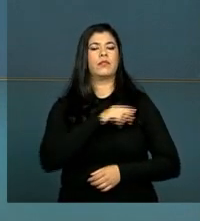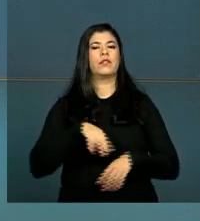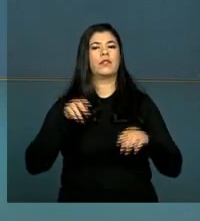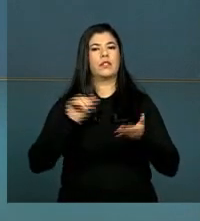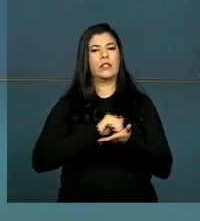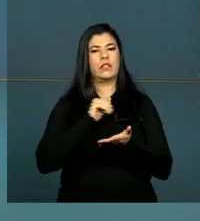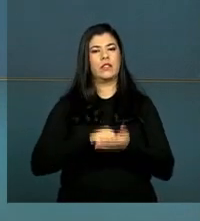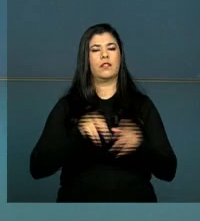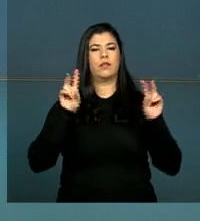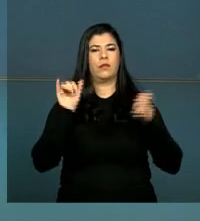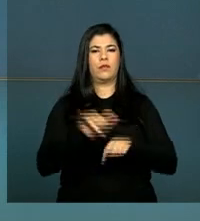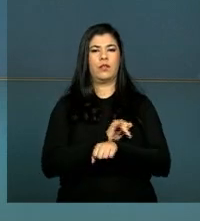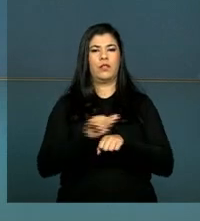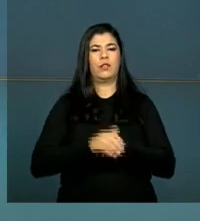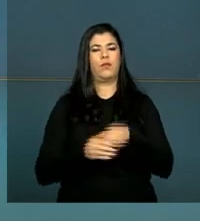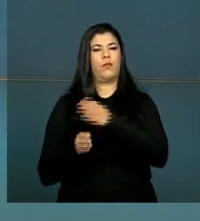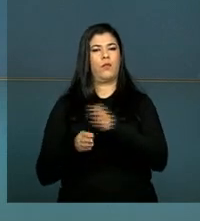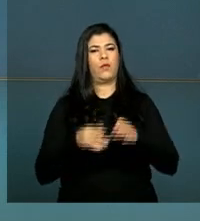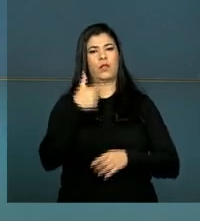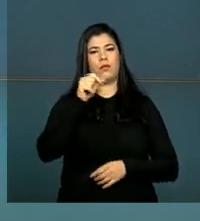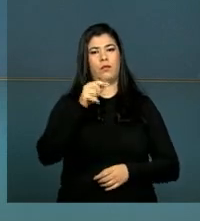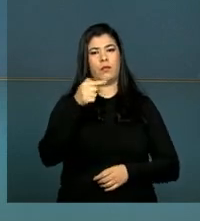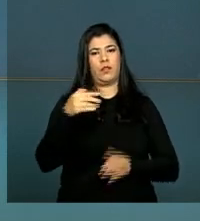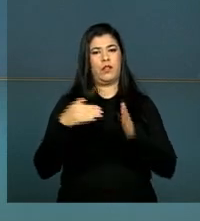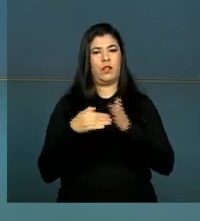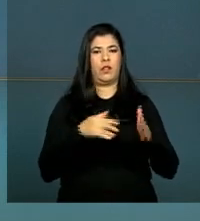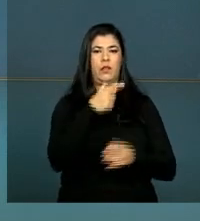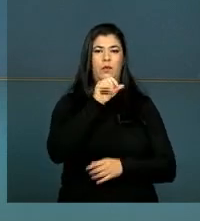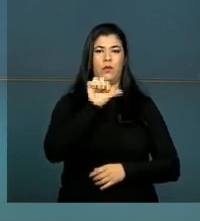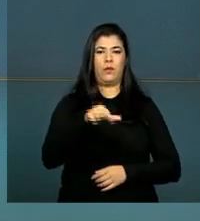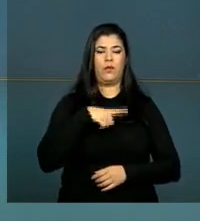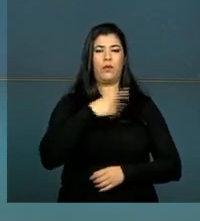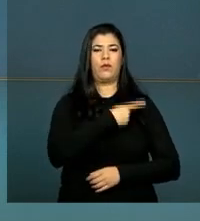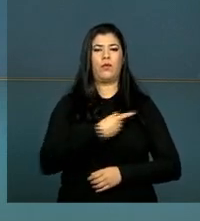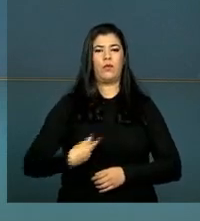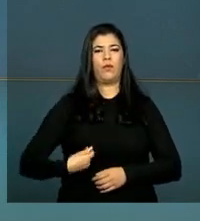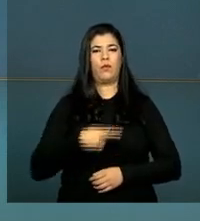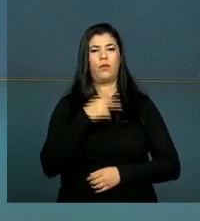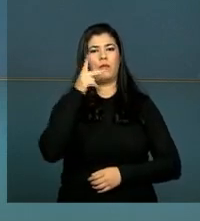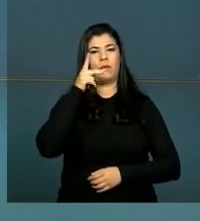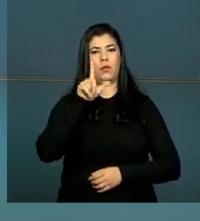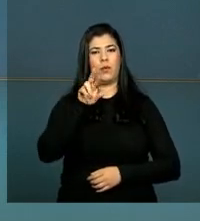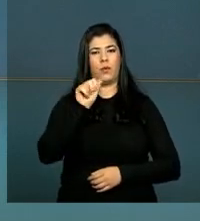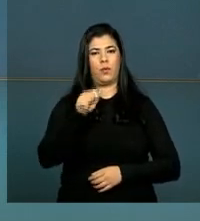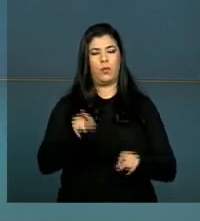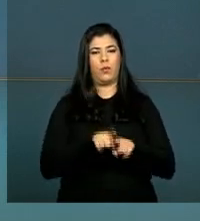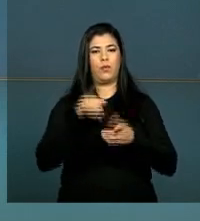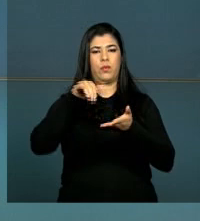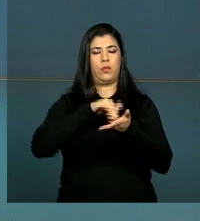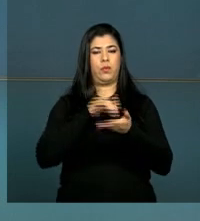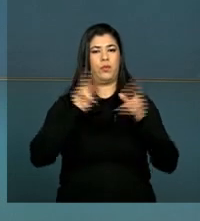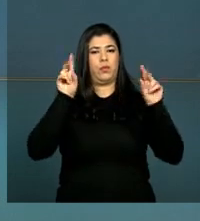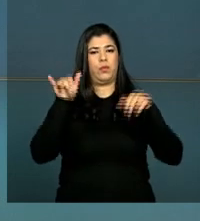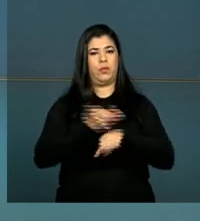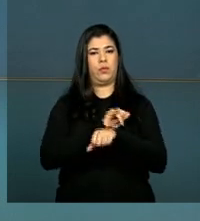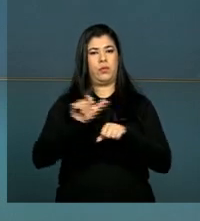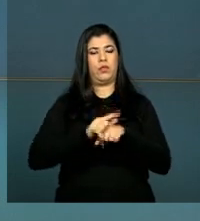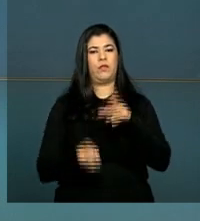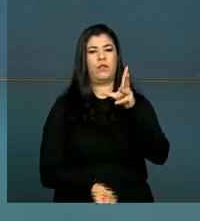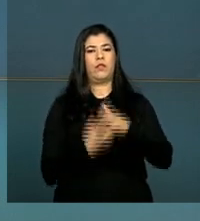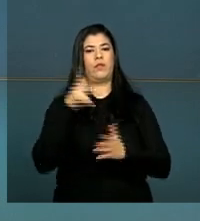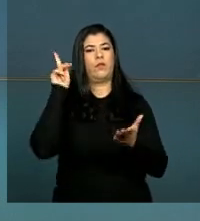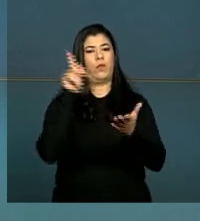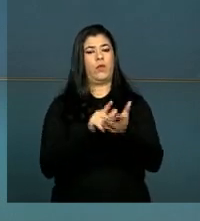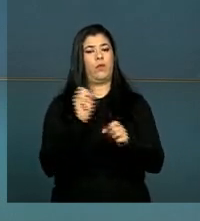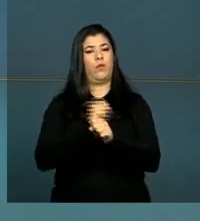estratégicos entre 2007 e 2009 durante o governo do ex-presidente Lula a secretaria de assuntos estratégicos foi